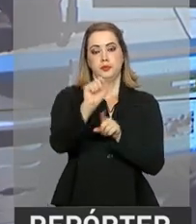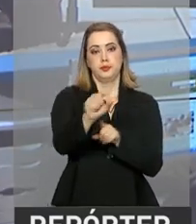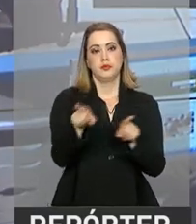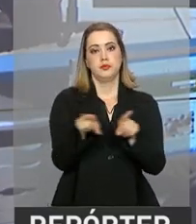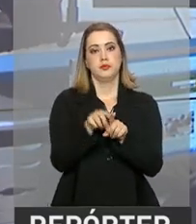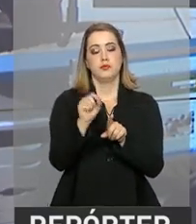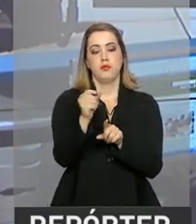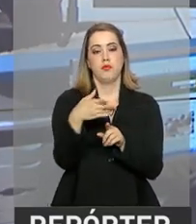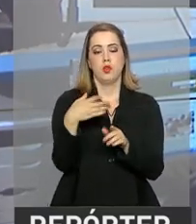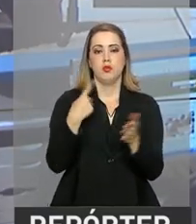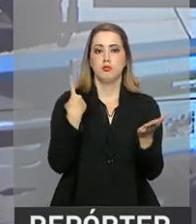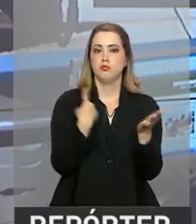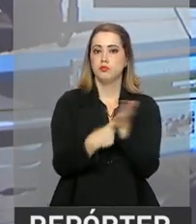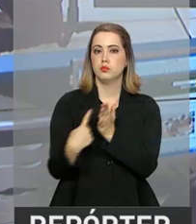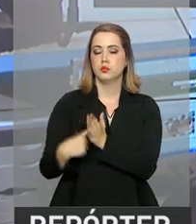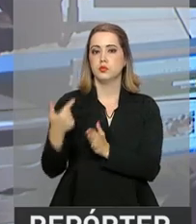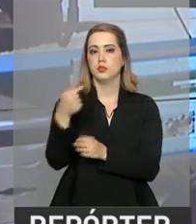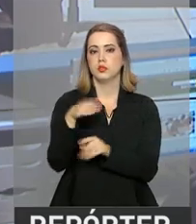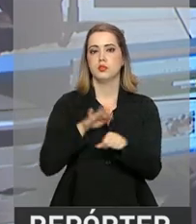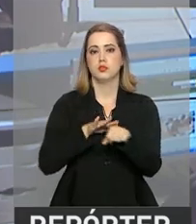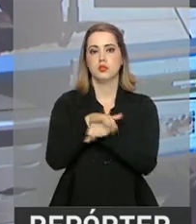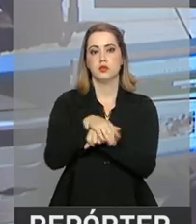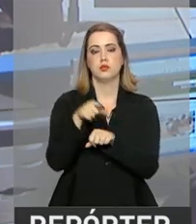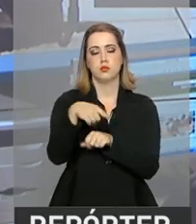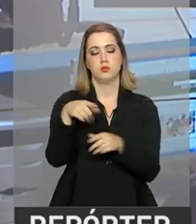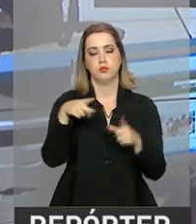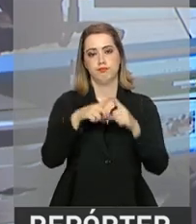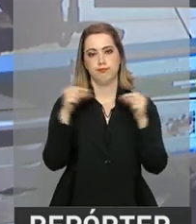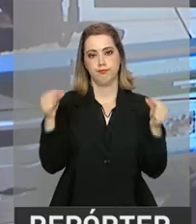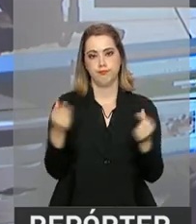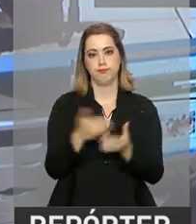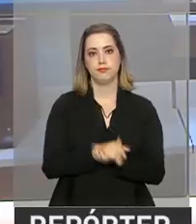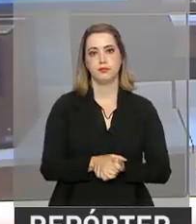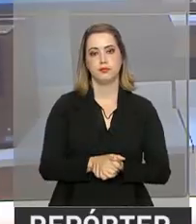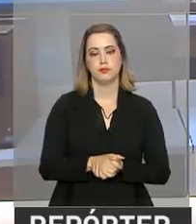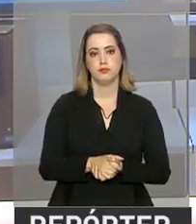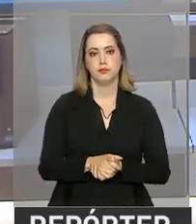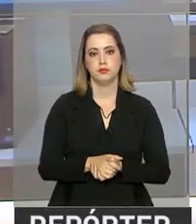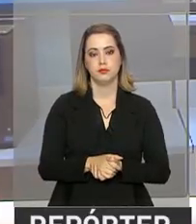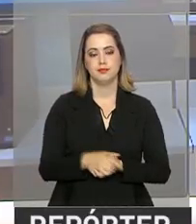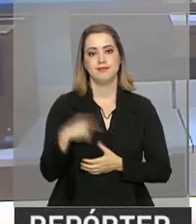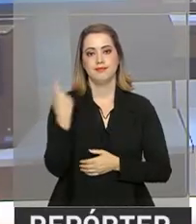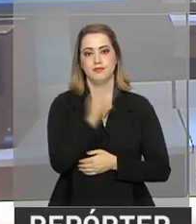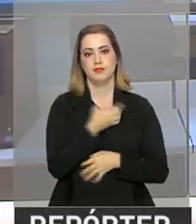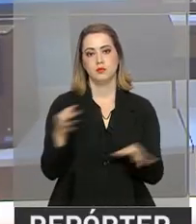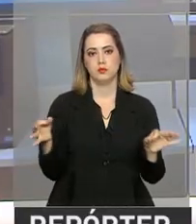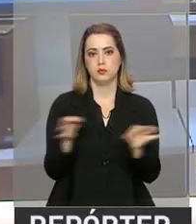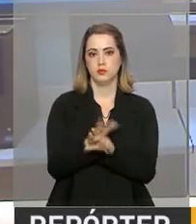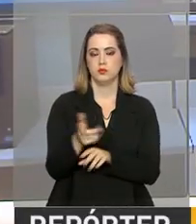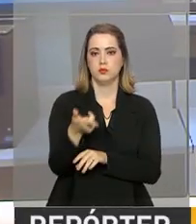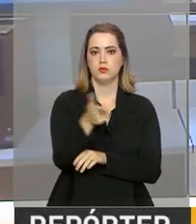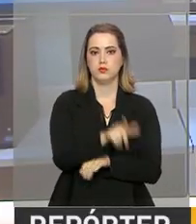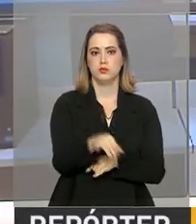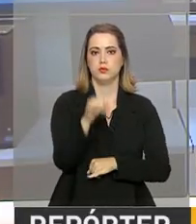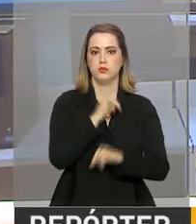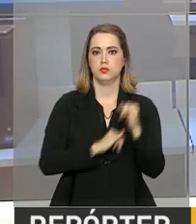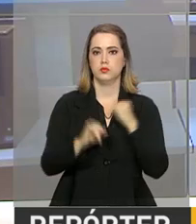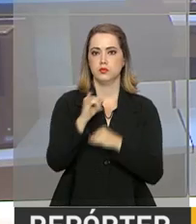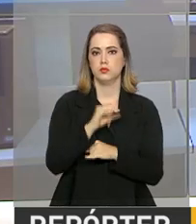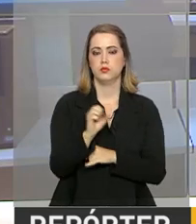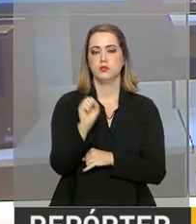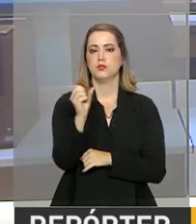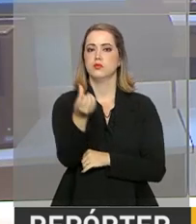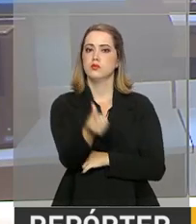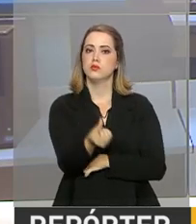e asfac está prevista para 7 horas da noite horário de Brasília e nós ficamos por aqui voltamos a qualquer momento com outras